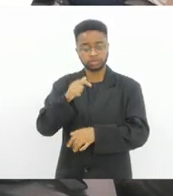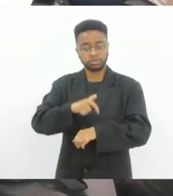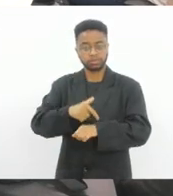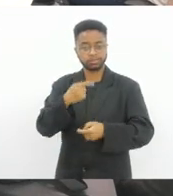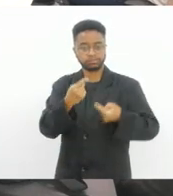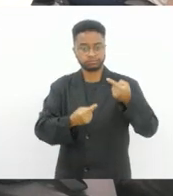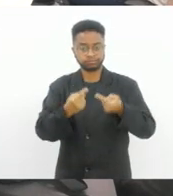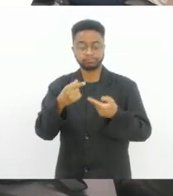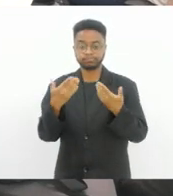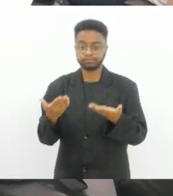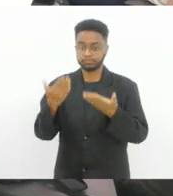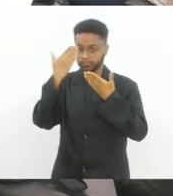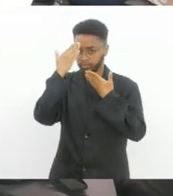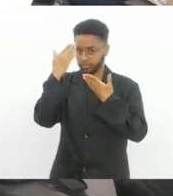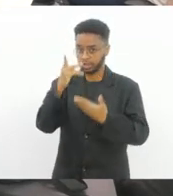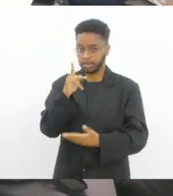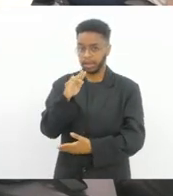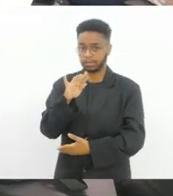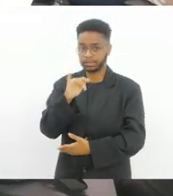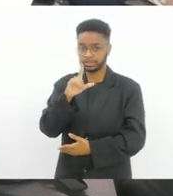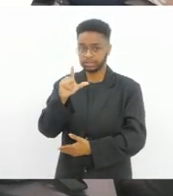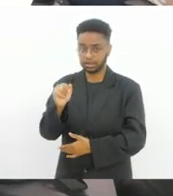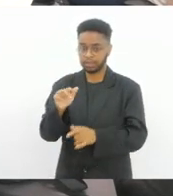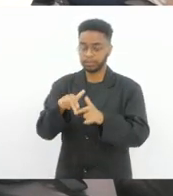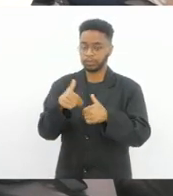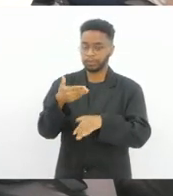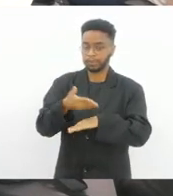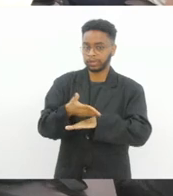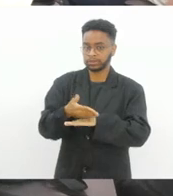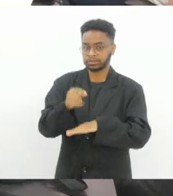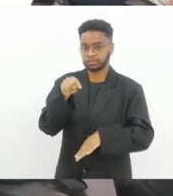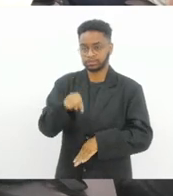Então, muito obrigada, senhora Priscila, pela sua participação.